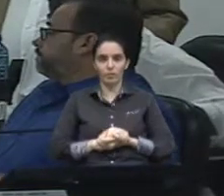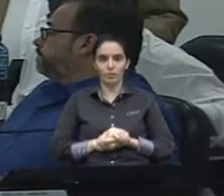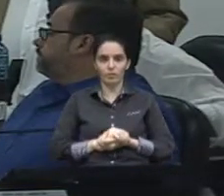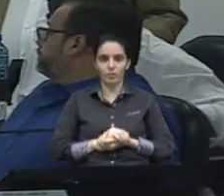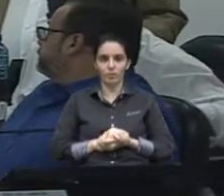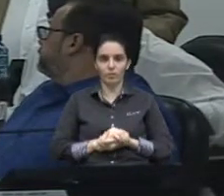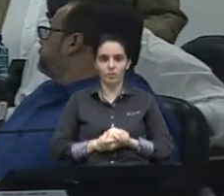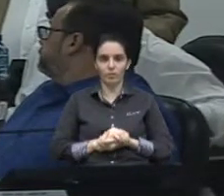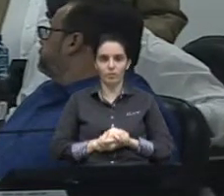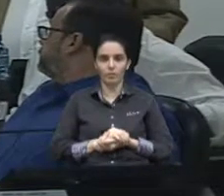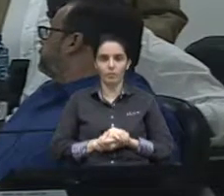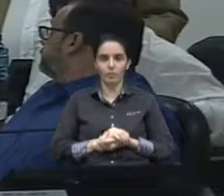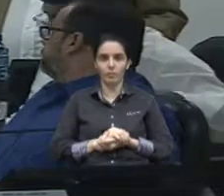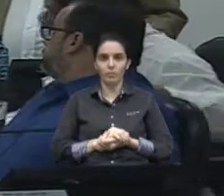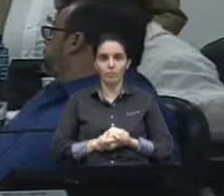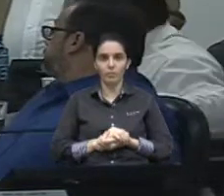aquilo